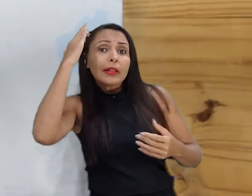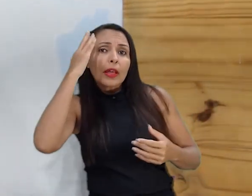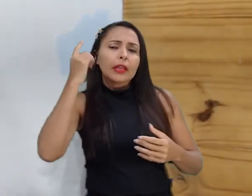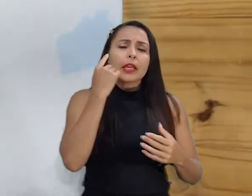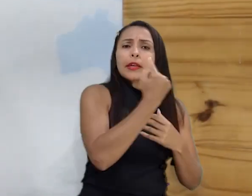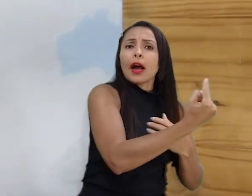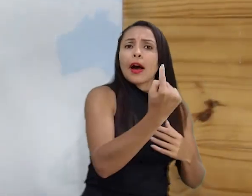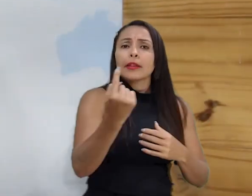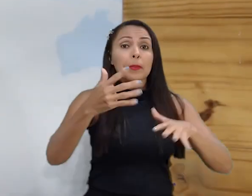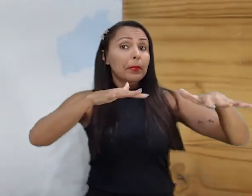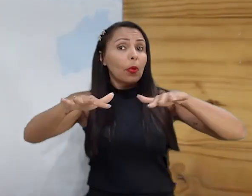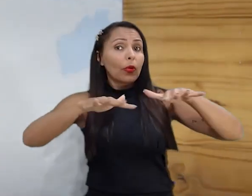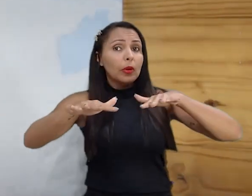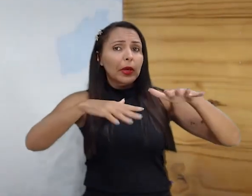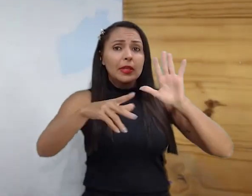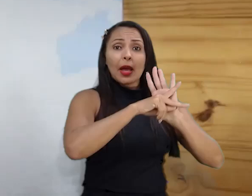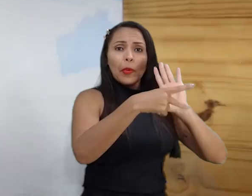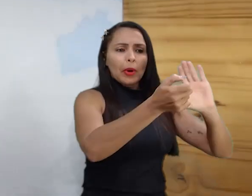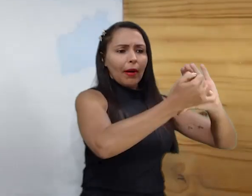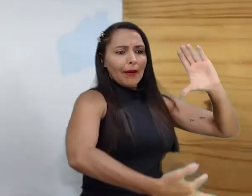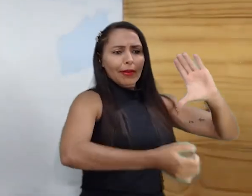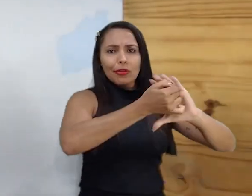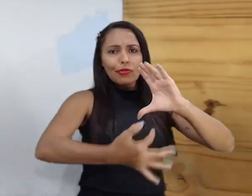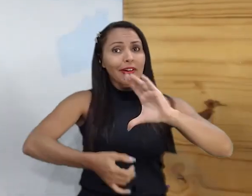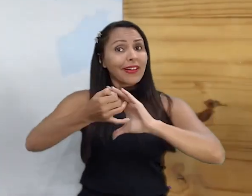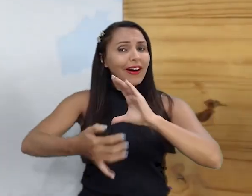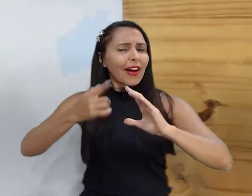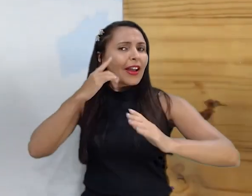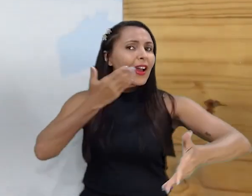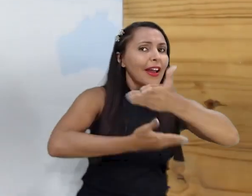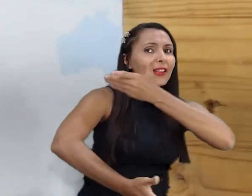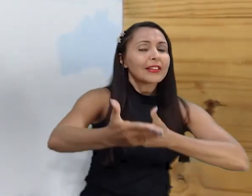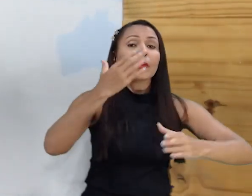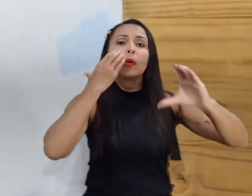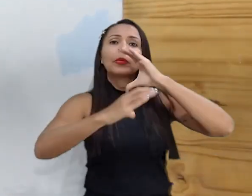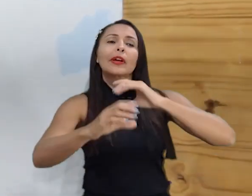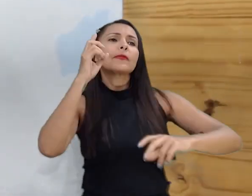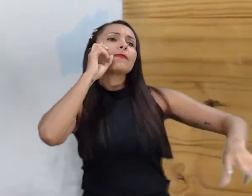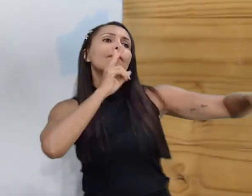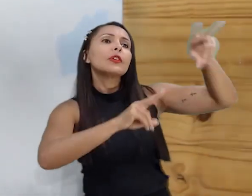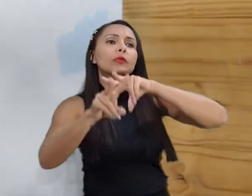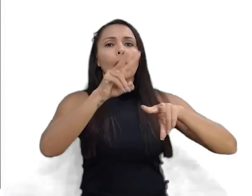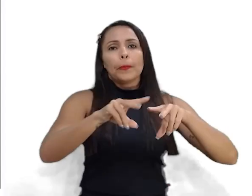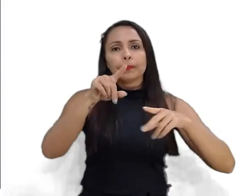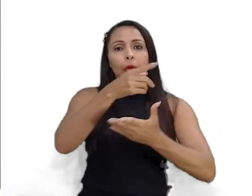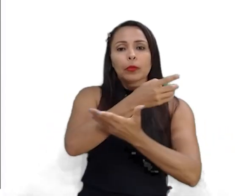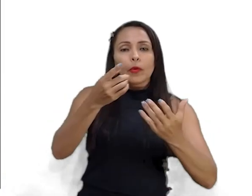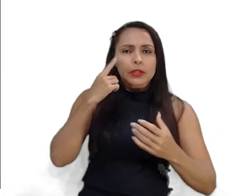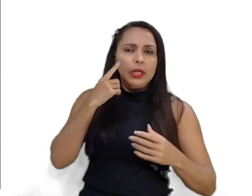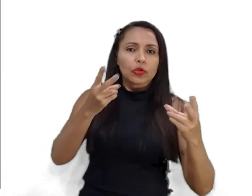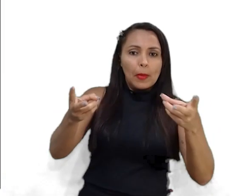cada um dos movimentos eles têm suas próprias características com relação à comunicação visual. Como vocês podem ver